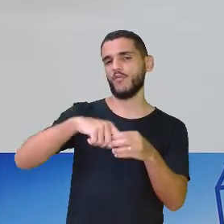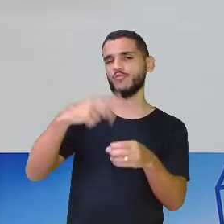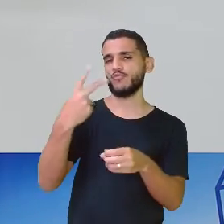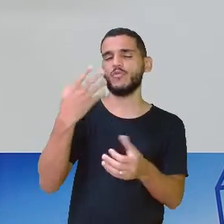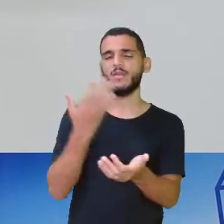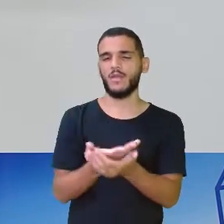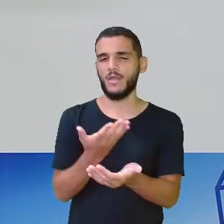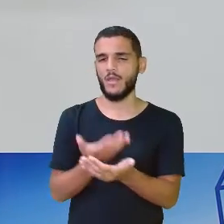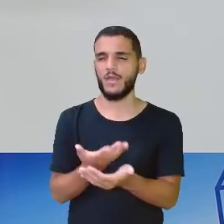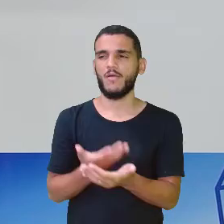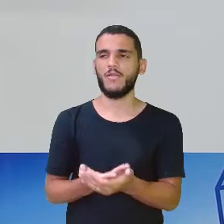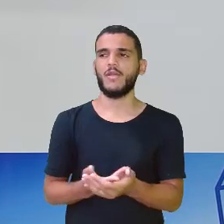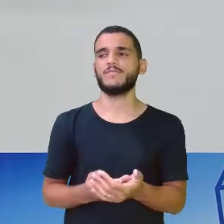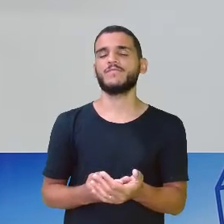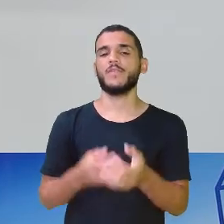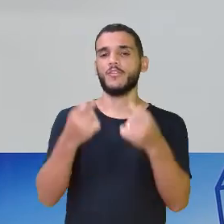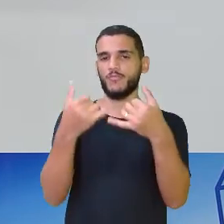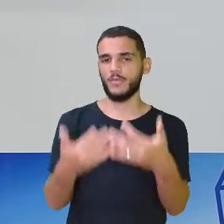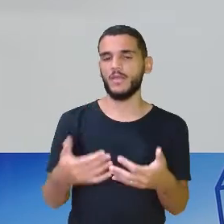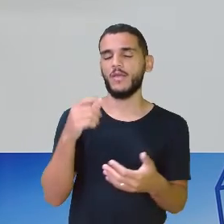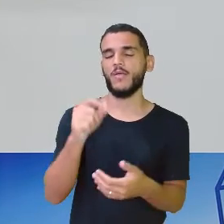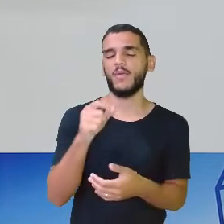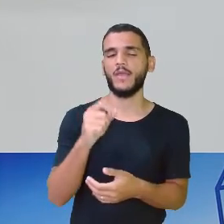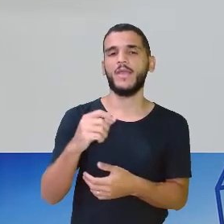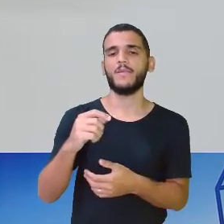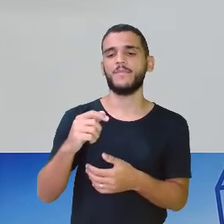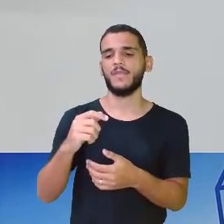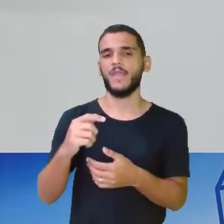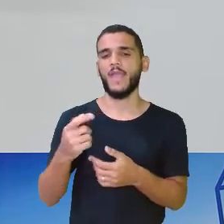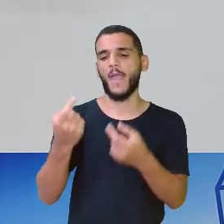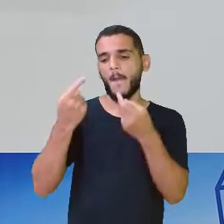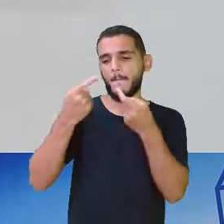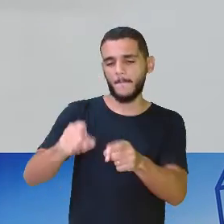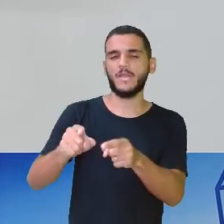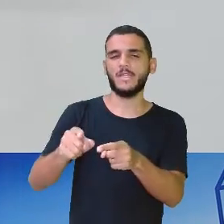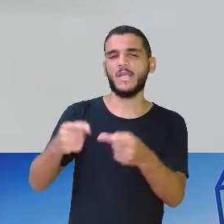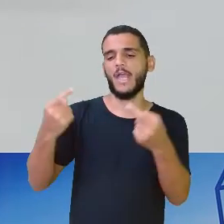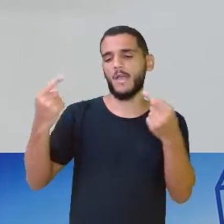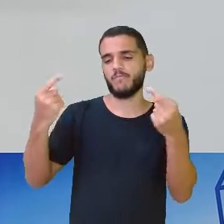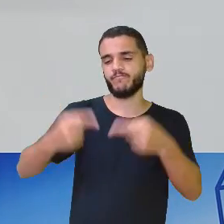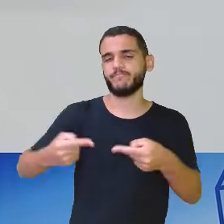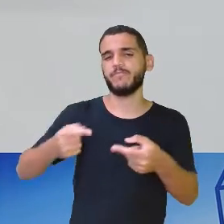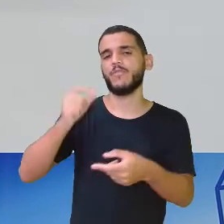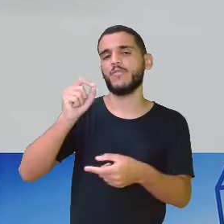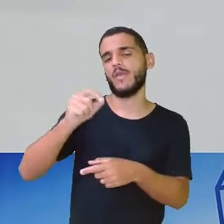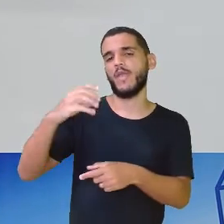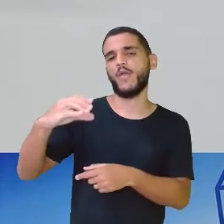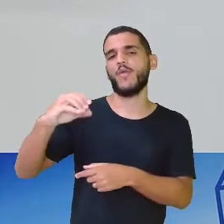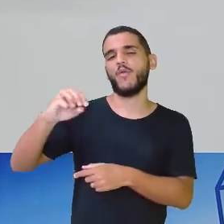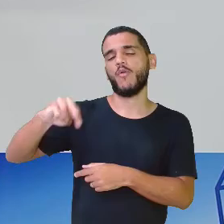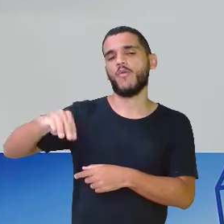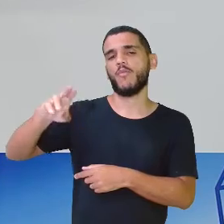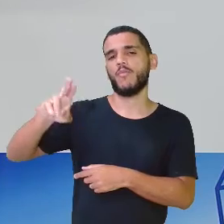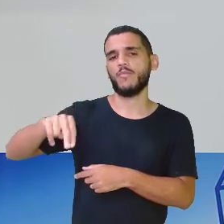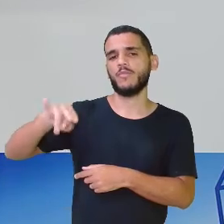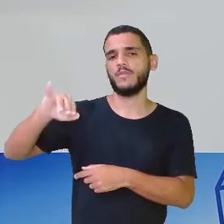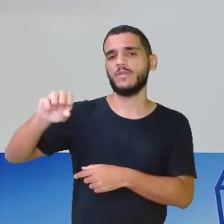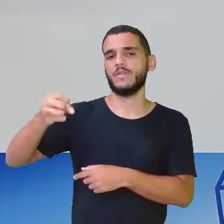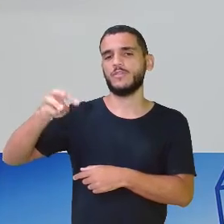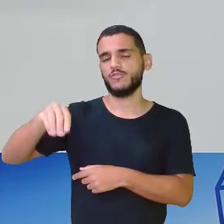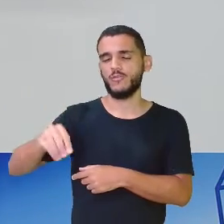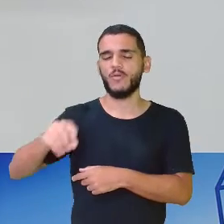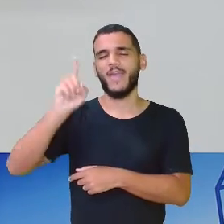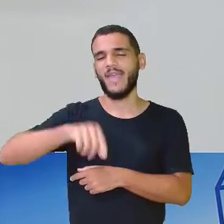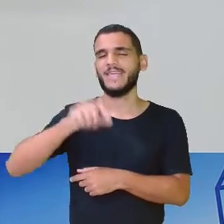isso. E contra o comunismo. Detalhe, vejam só, que é uma coisa que se coloca, né, como crítica,